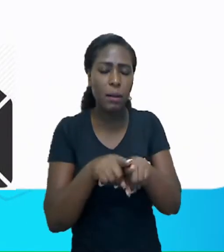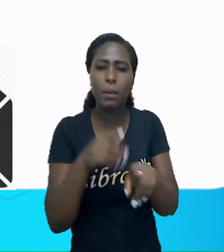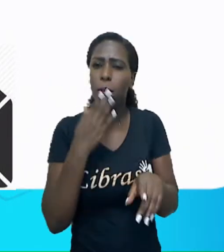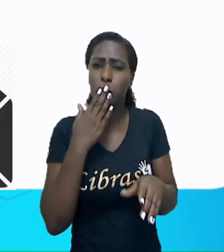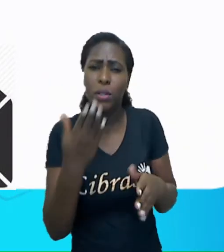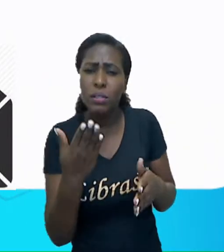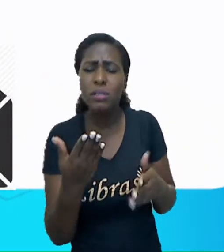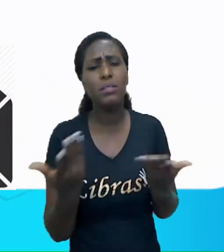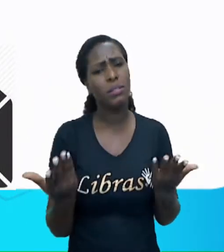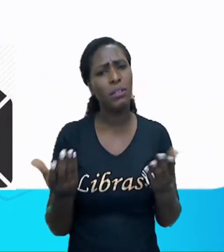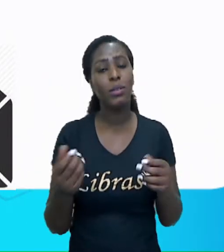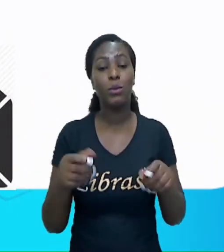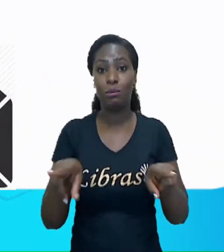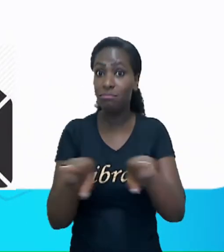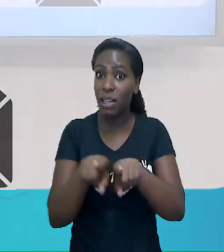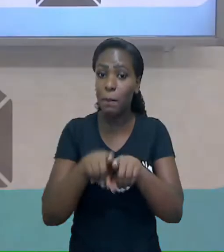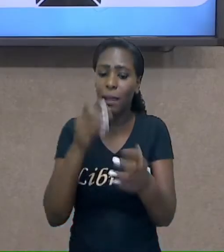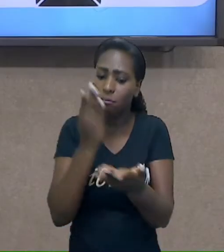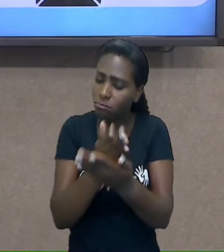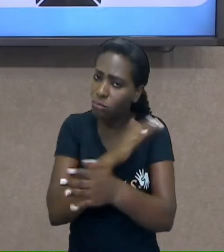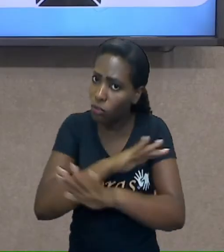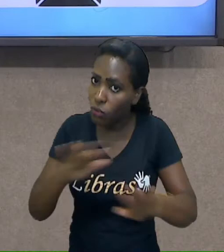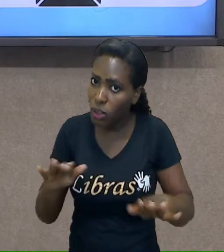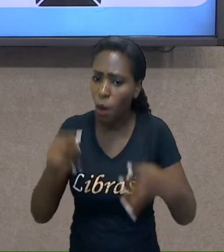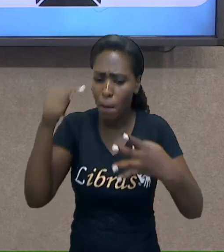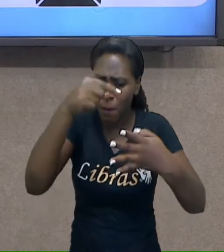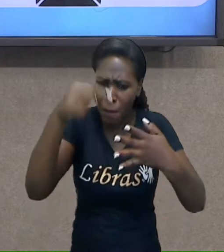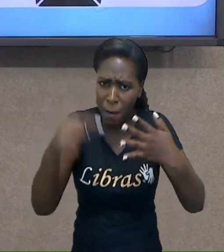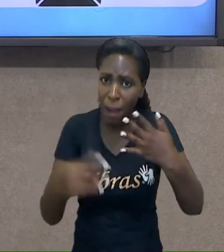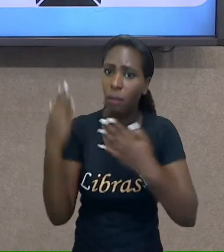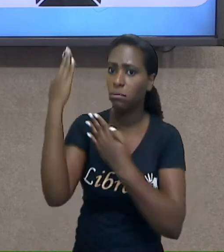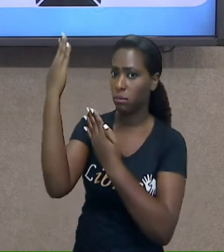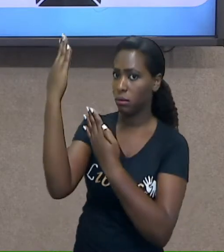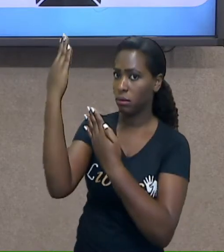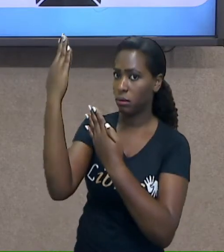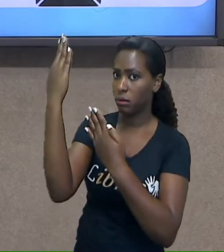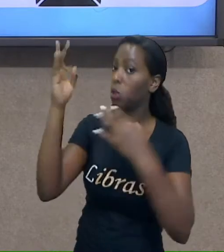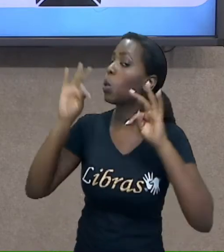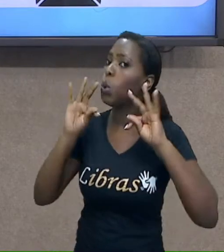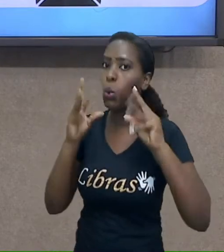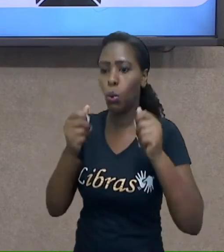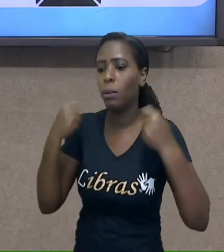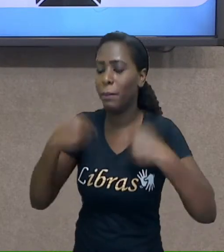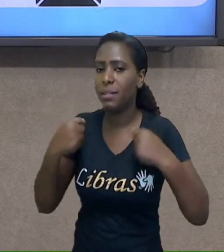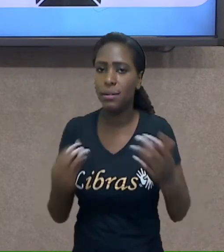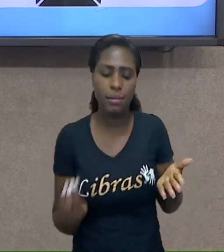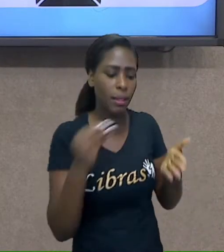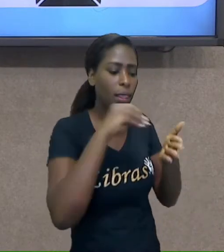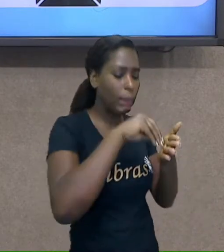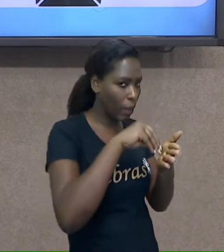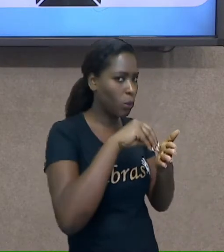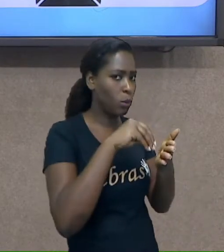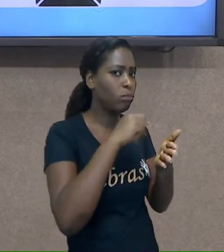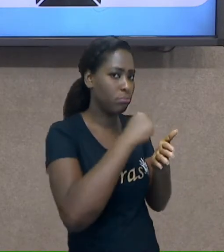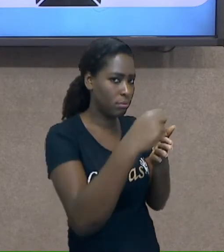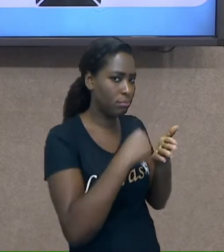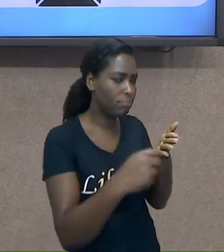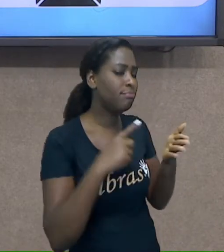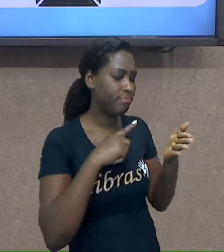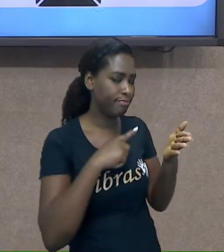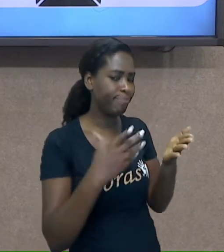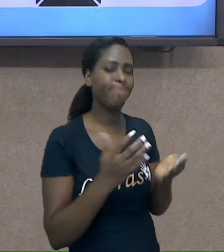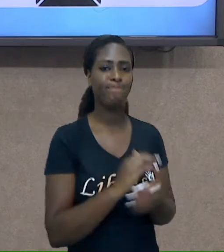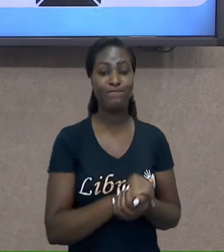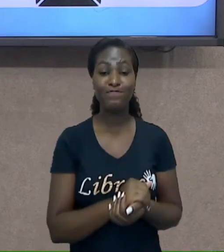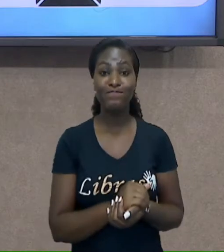a despedida. Bem, atualmente as cartas elas tomaram uma nova dimensão com